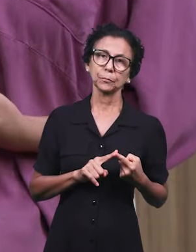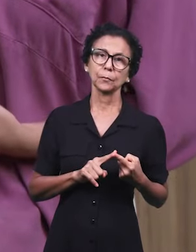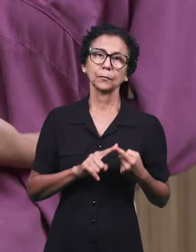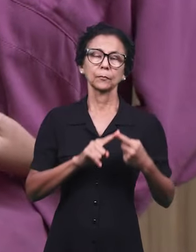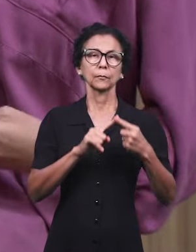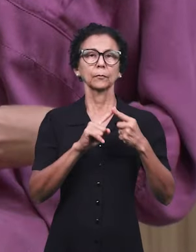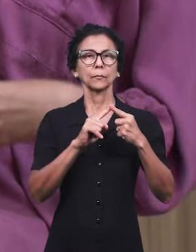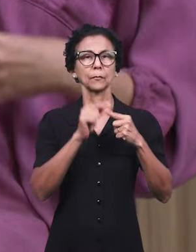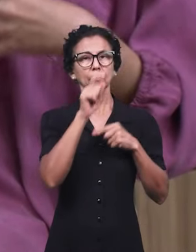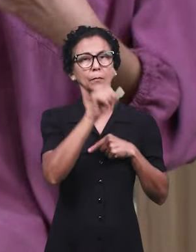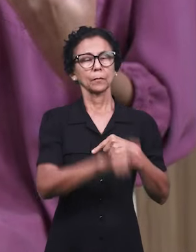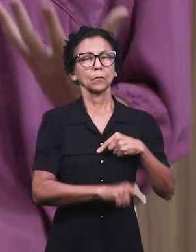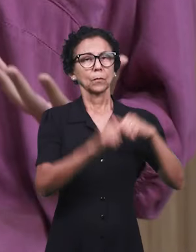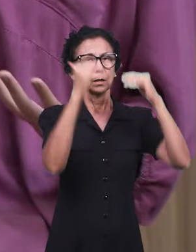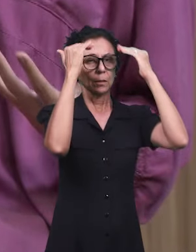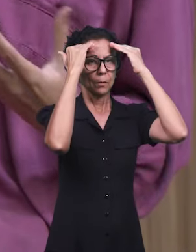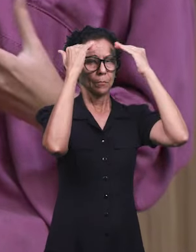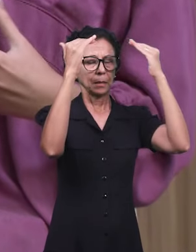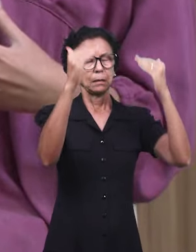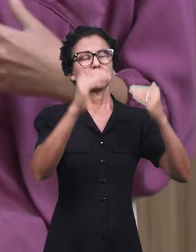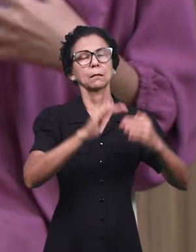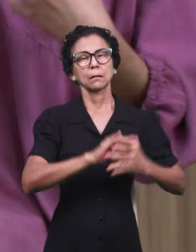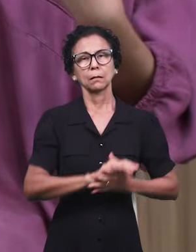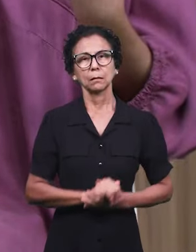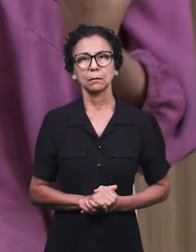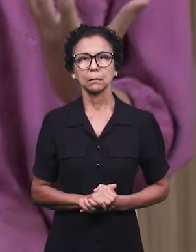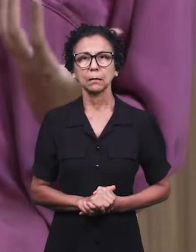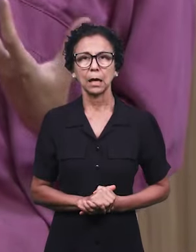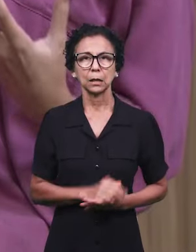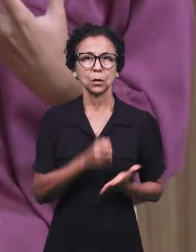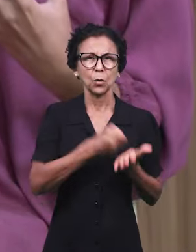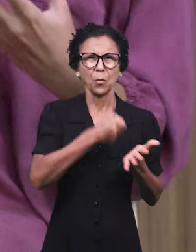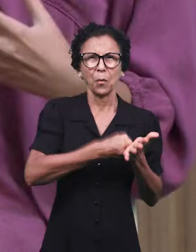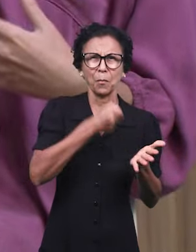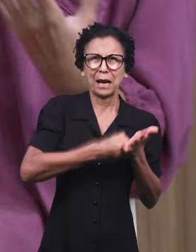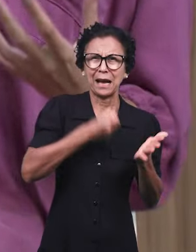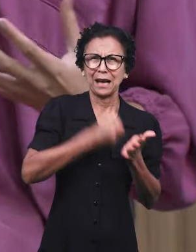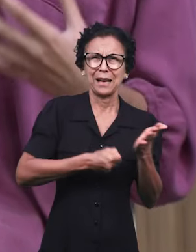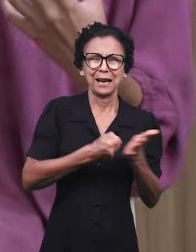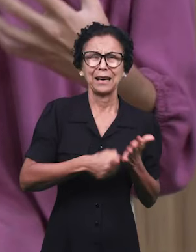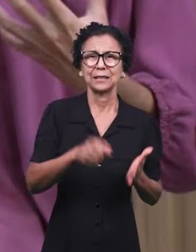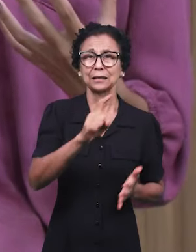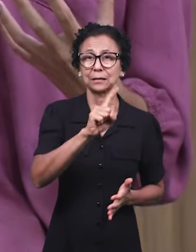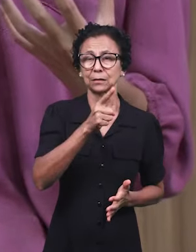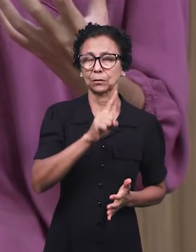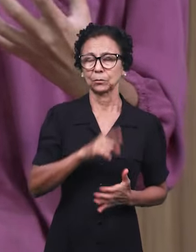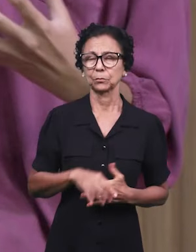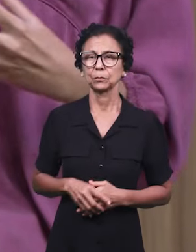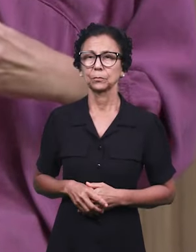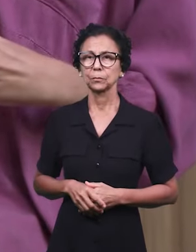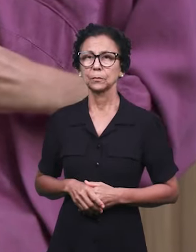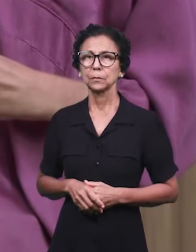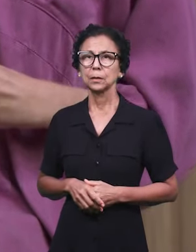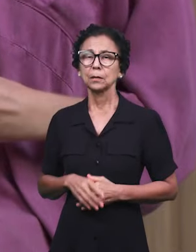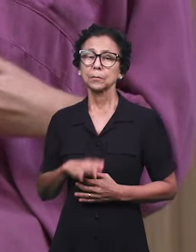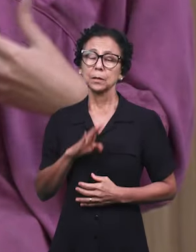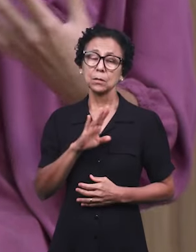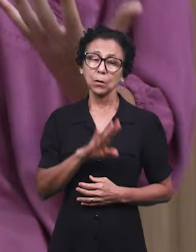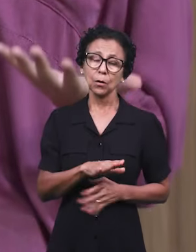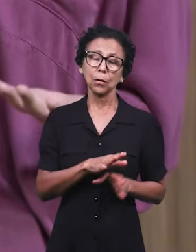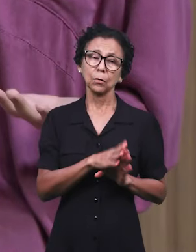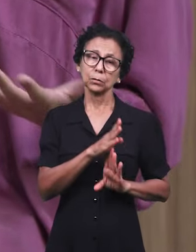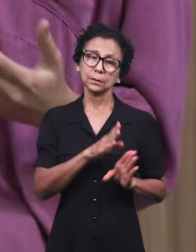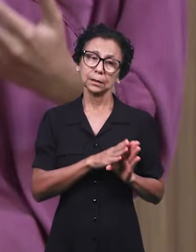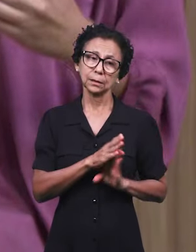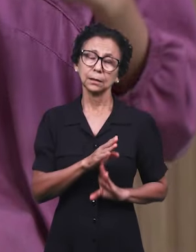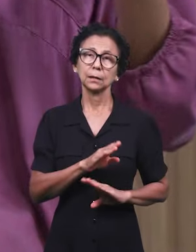julgamento, né? Respeitar os limites dela, não exigir que ela faça alguma coisa que você queira que ela faça, mas